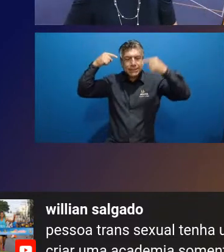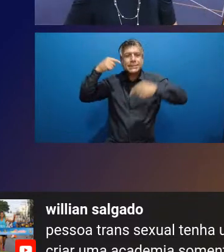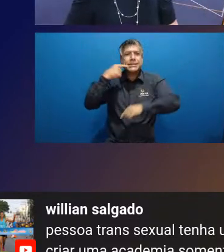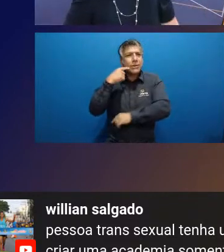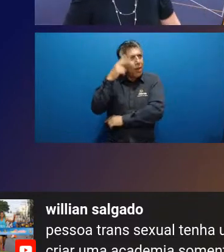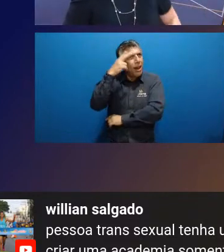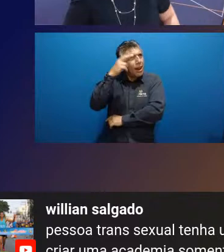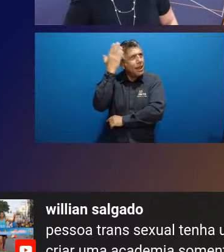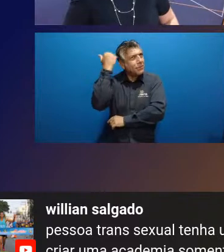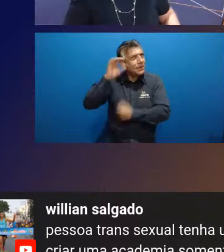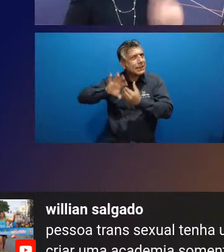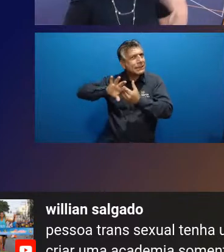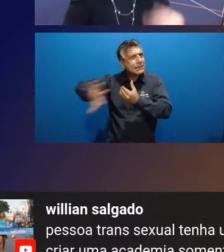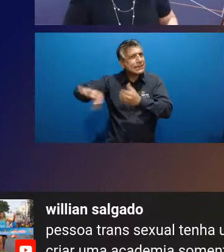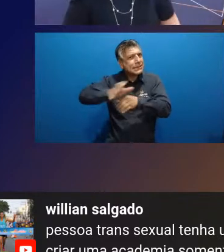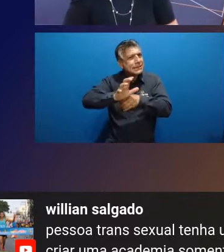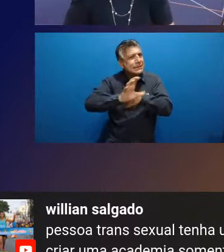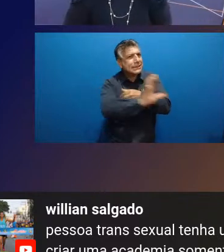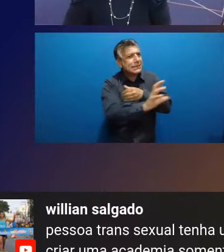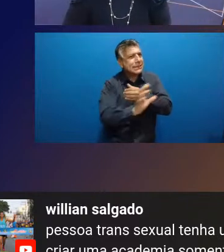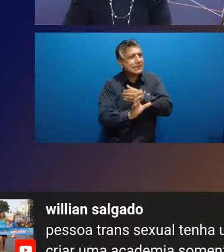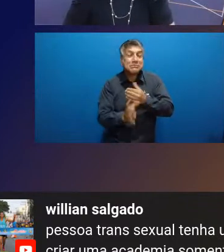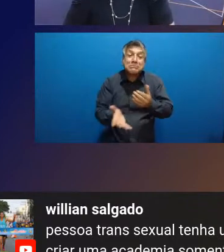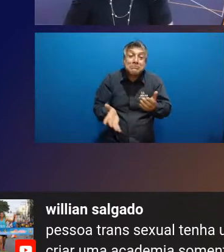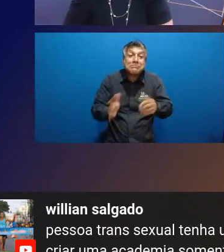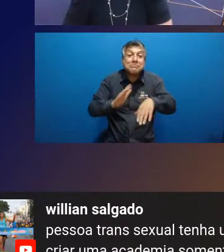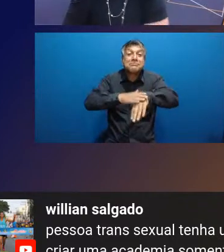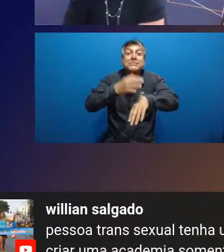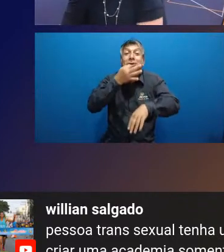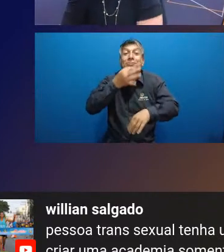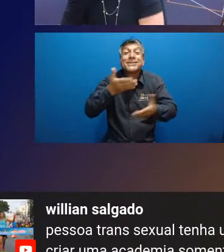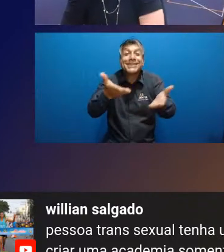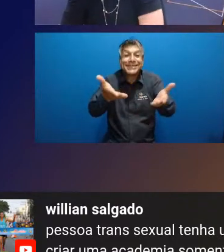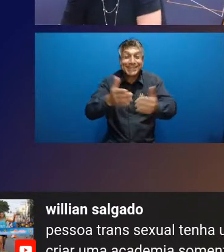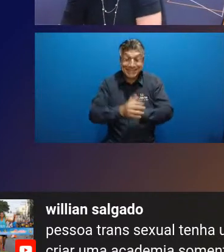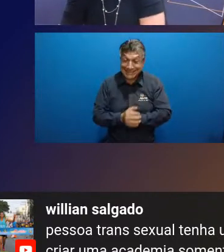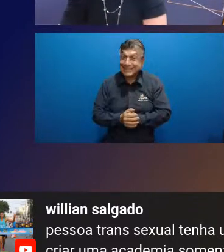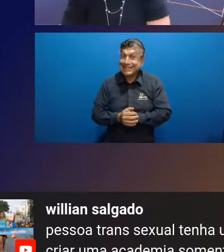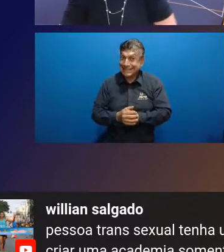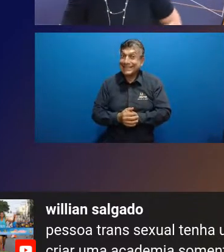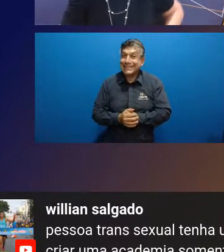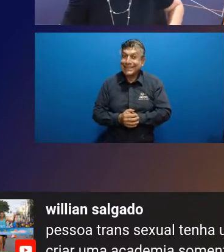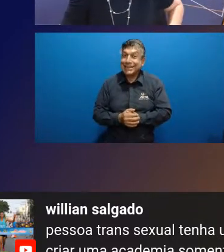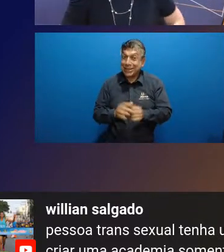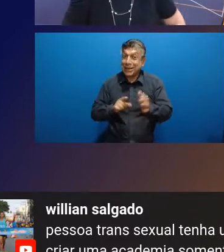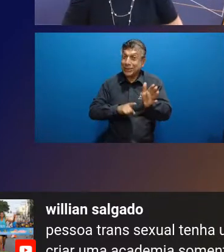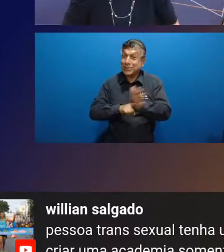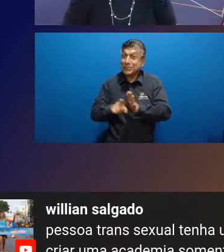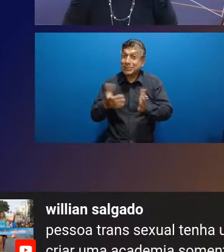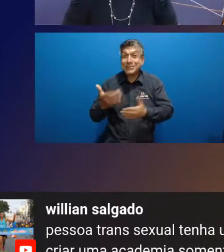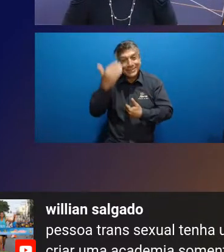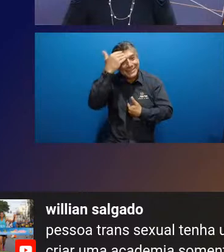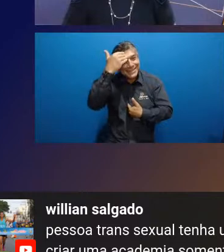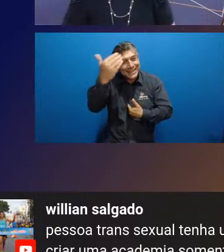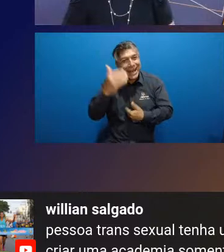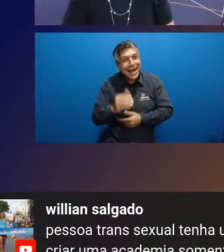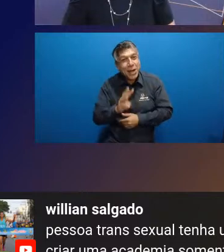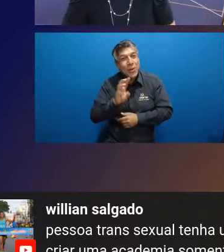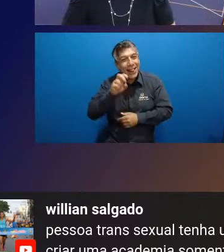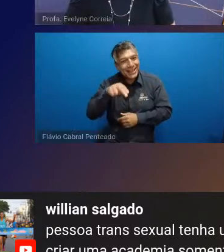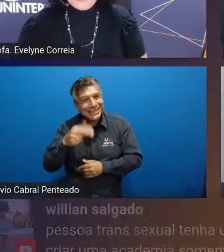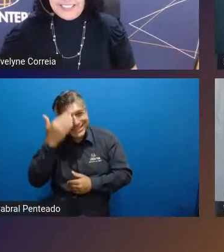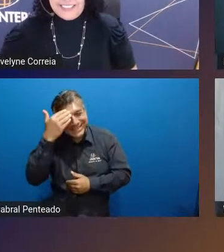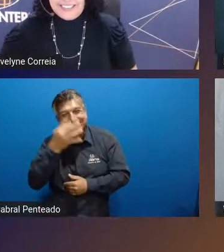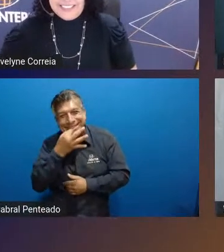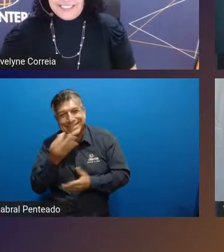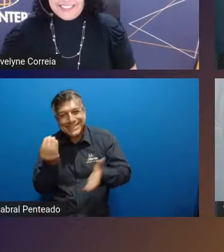já tivemos. Então, fiquem à vontade para comentar super polêmica aí a questão do William. Obrigada, William, pela sua participação.